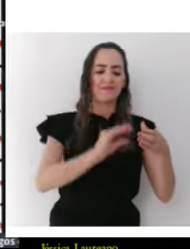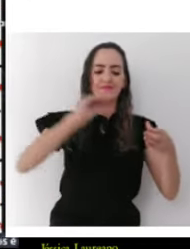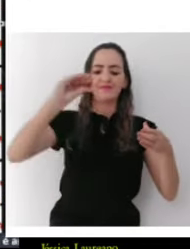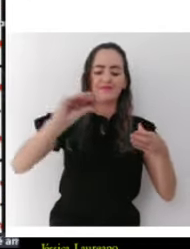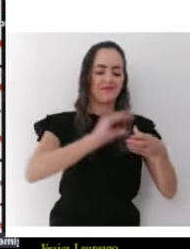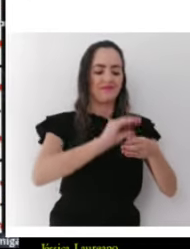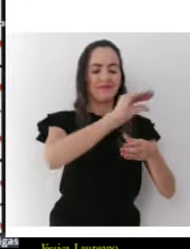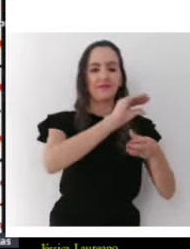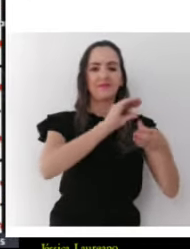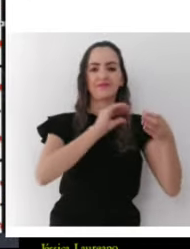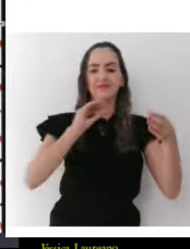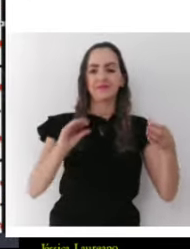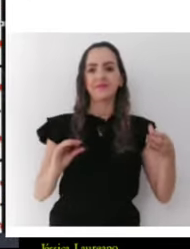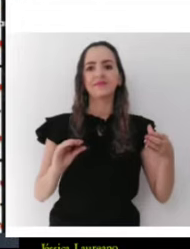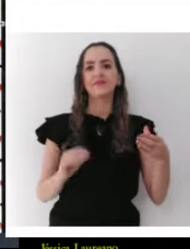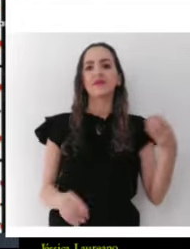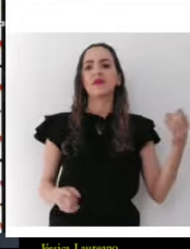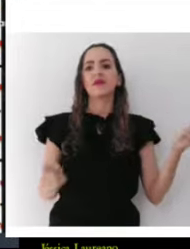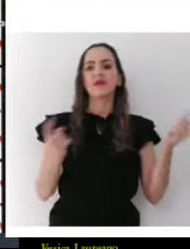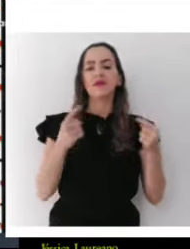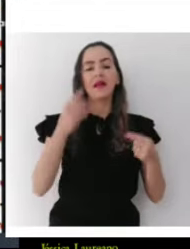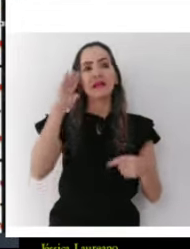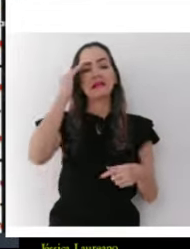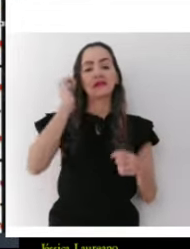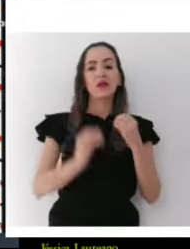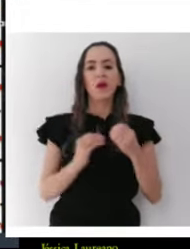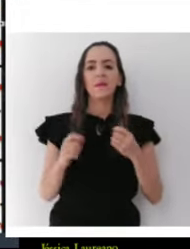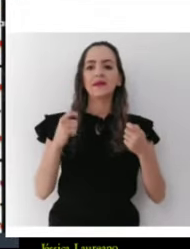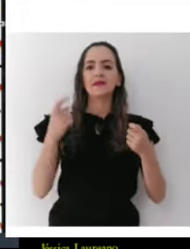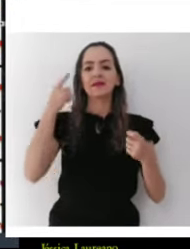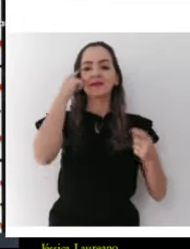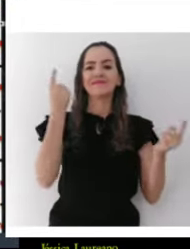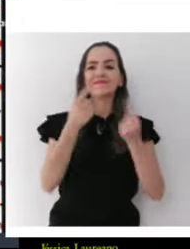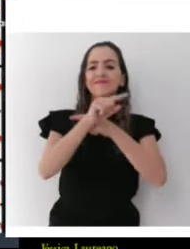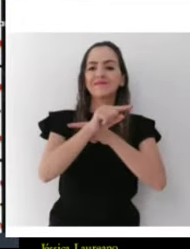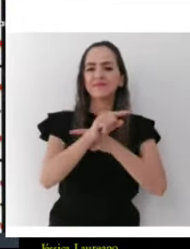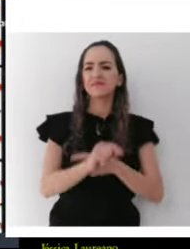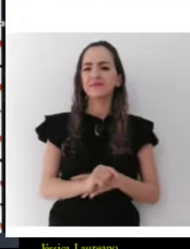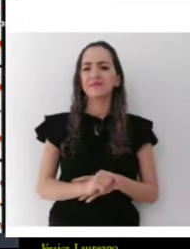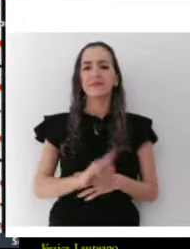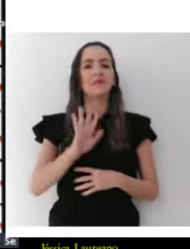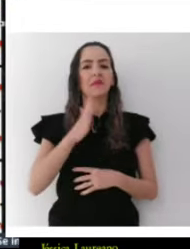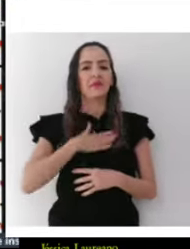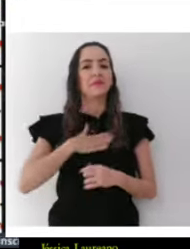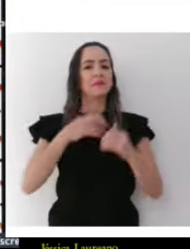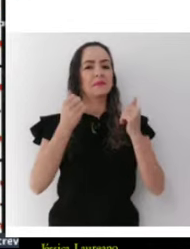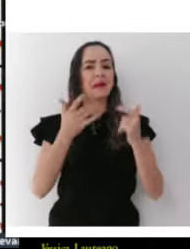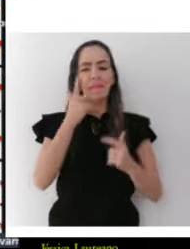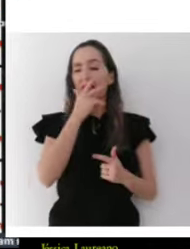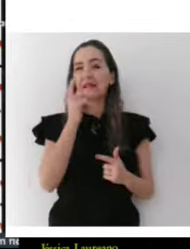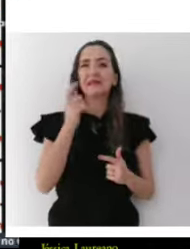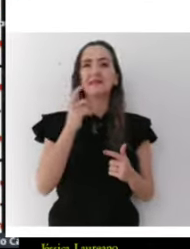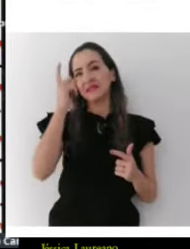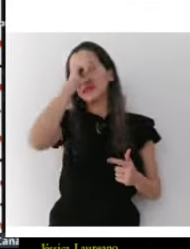significa pensar de maneira inversa, ou seja, reversível. Eita, Karine, que linguagem difícil é que você usou. Vamos lá, eu vou explicar para